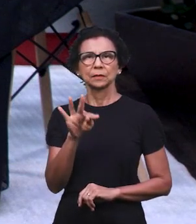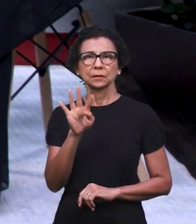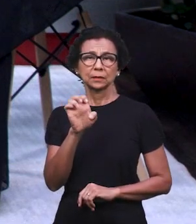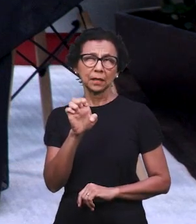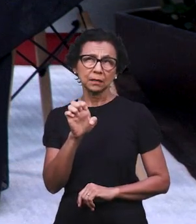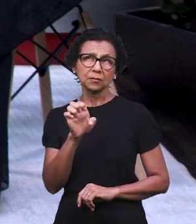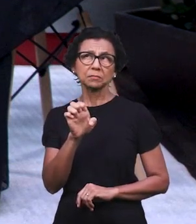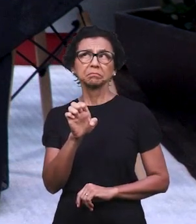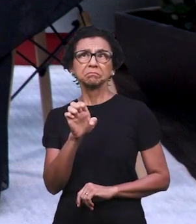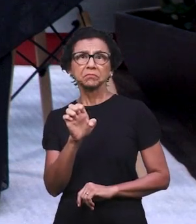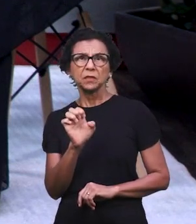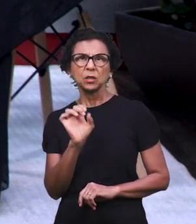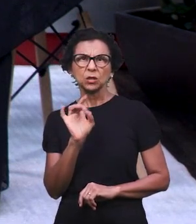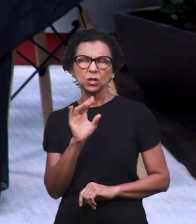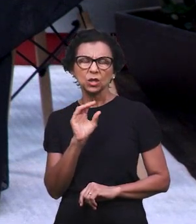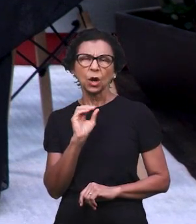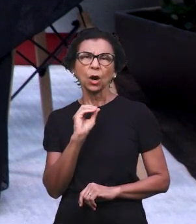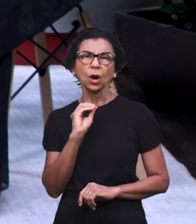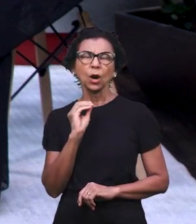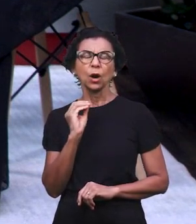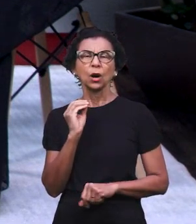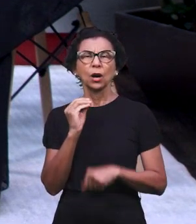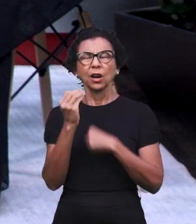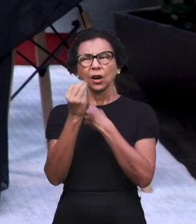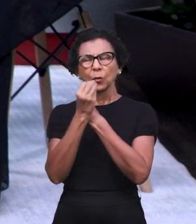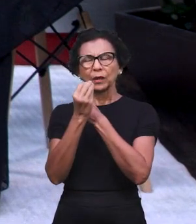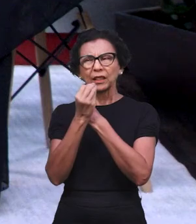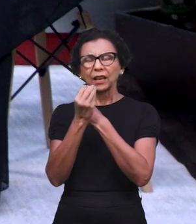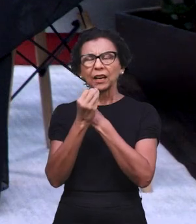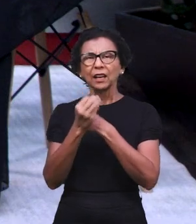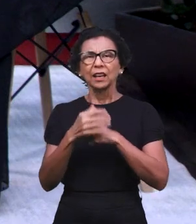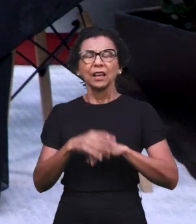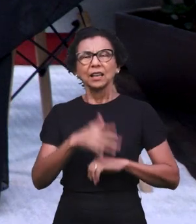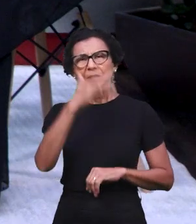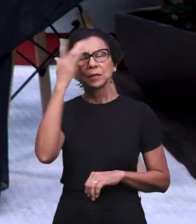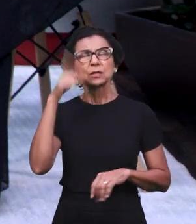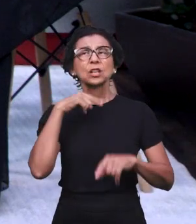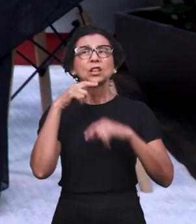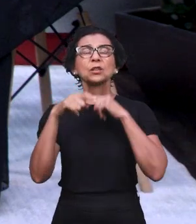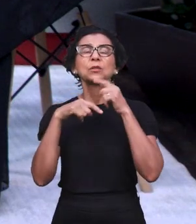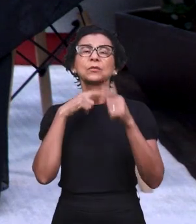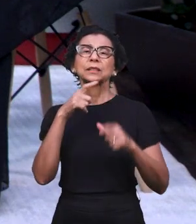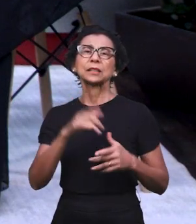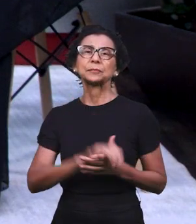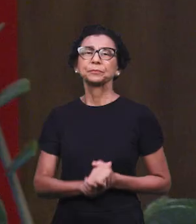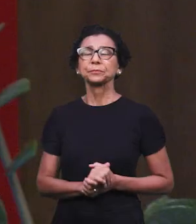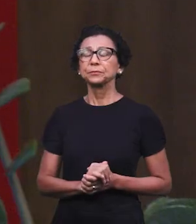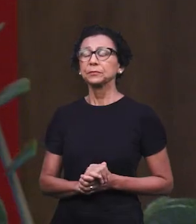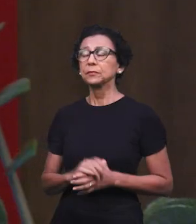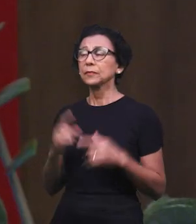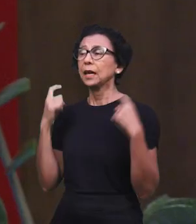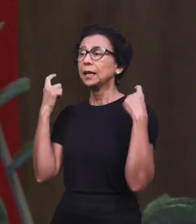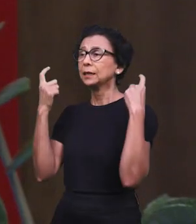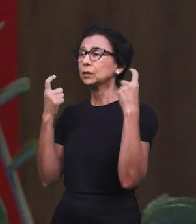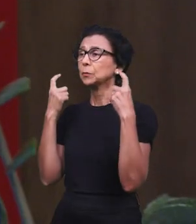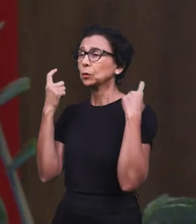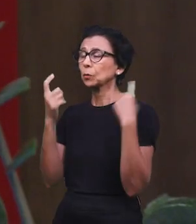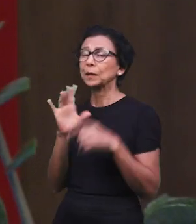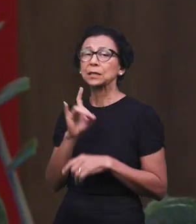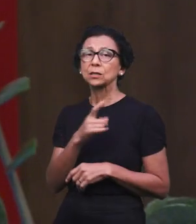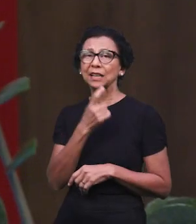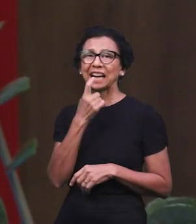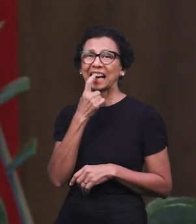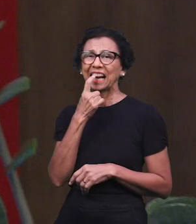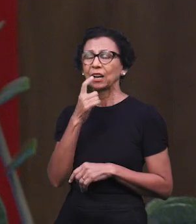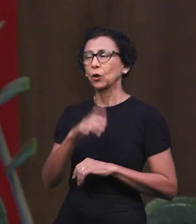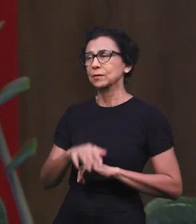muitas dúvidas, né? Vão até os nossos consultórios. Ah, doutor, eu cuidei dos meus dentes. E, na verdade, a saúde bucal, ela compreende, André, tudo